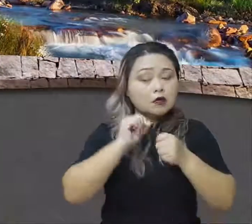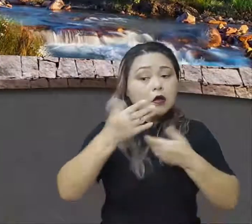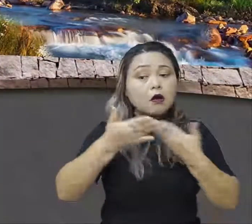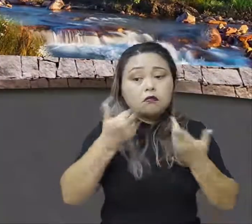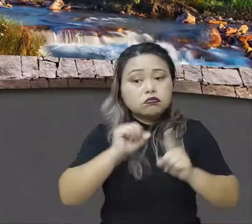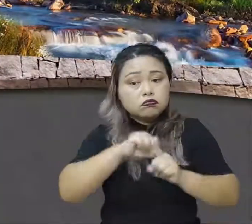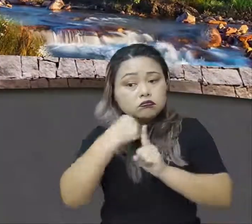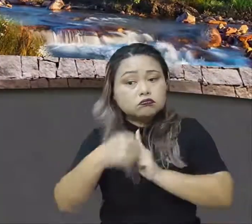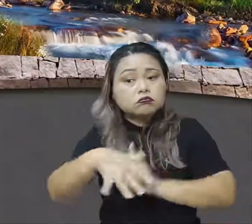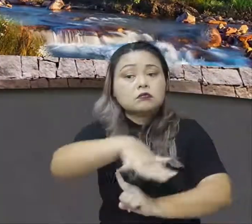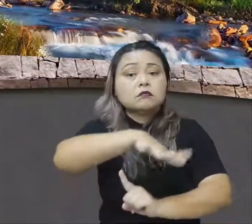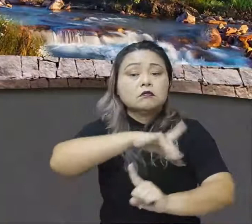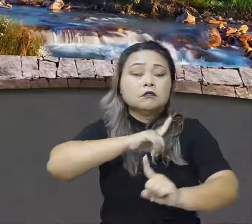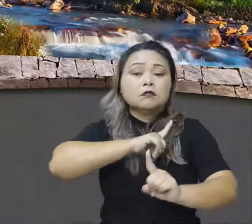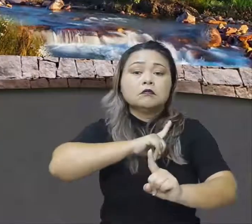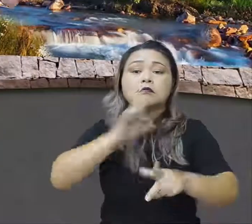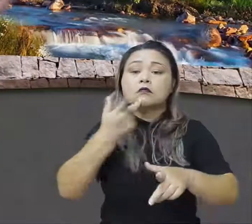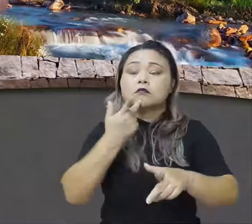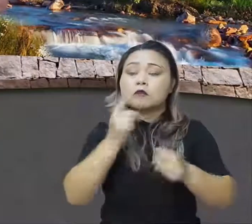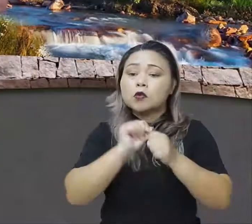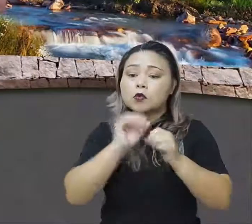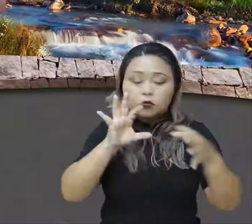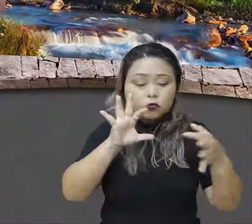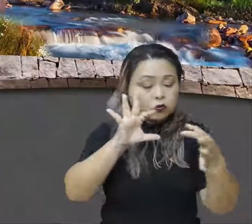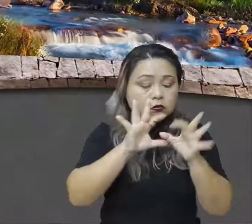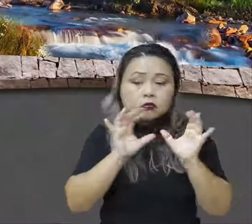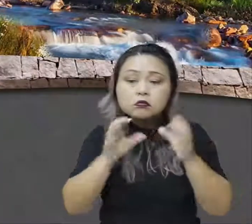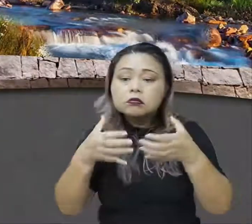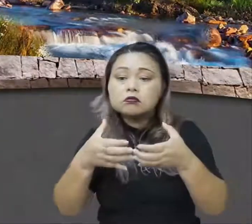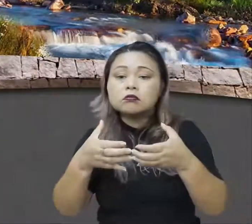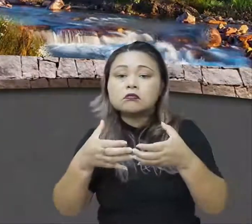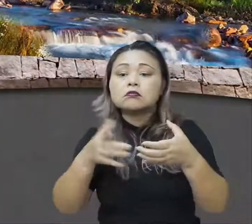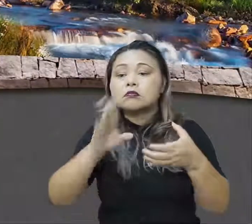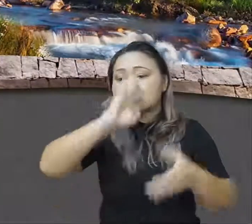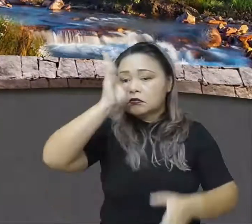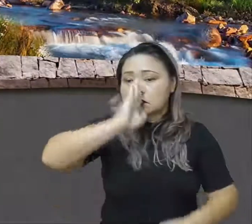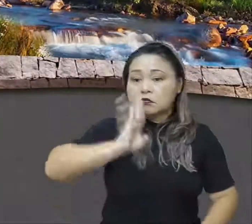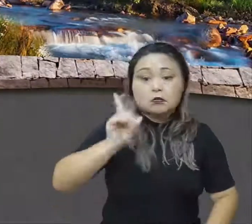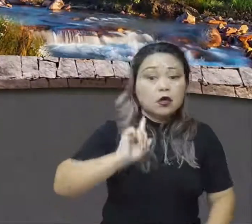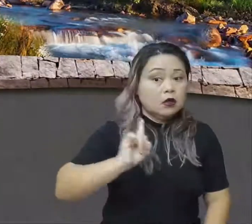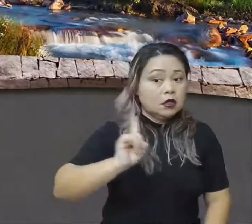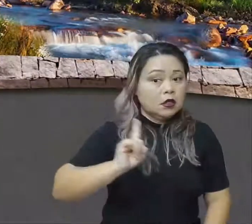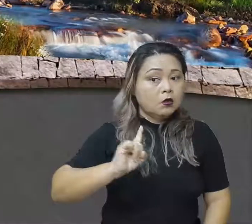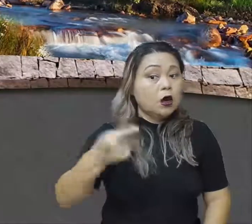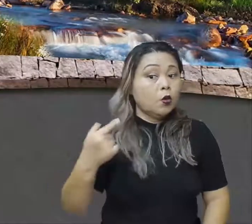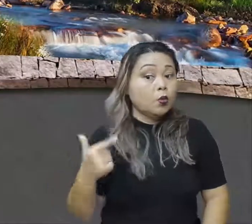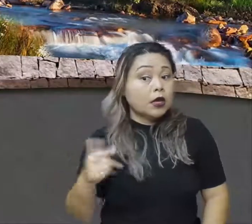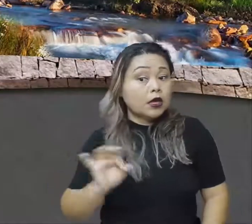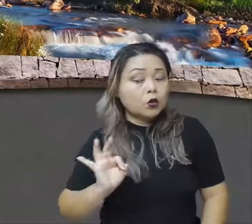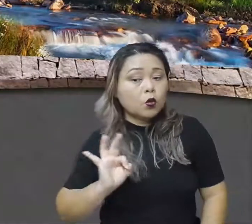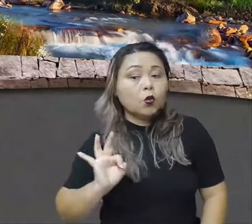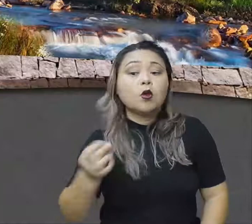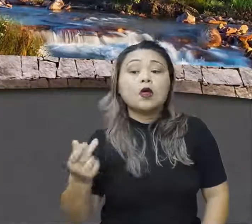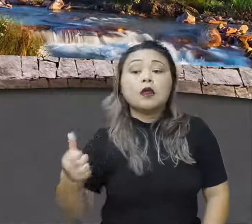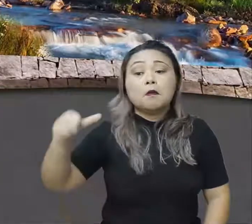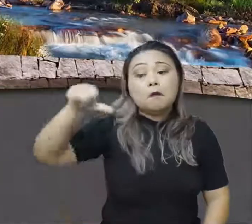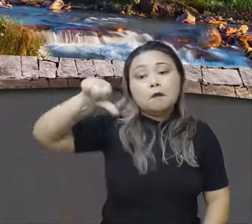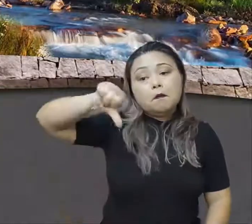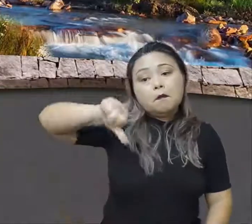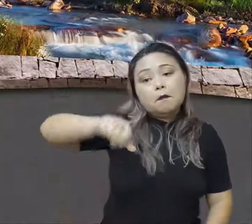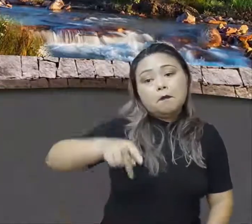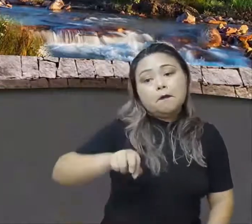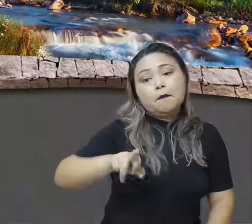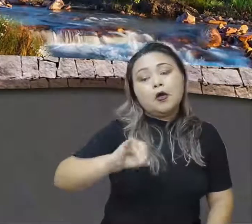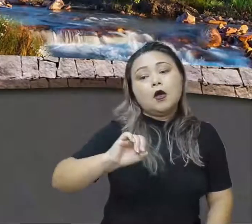melhorias sociais. Aí nós estamos falando do conjunto, mas do Brasil não está tendo, não, está tendo piora,